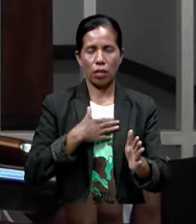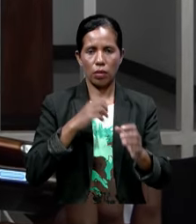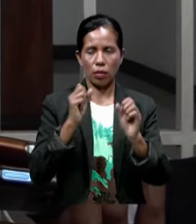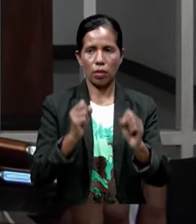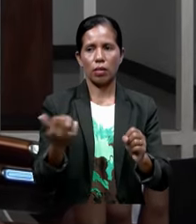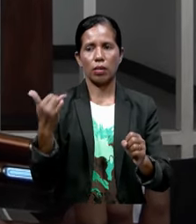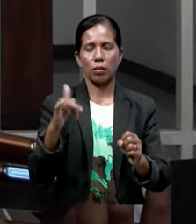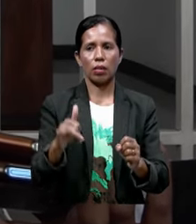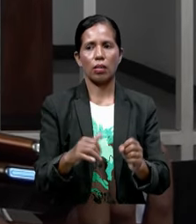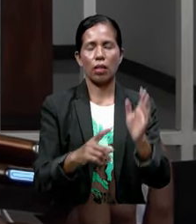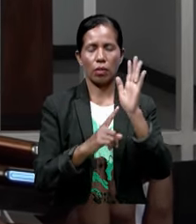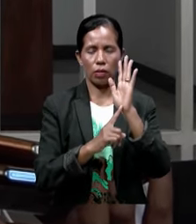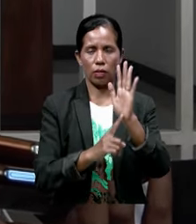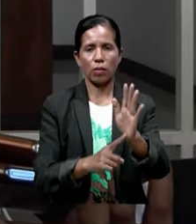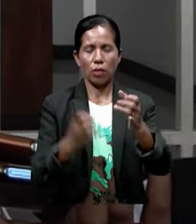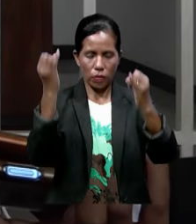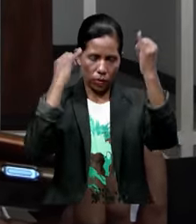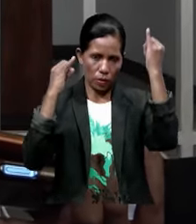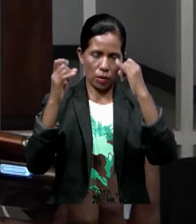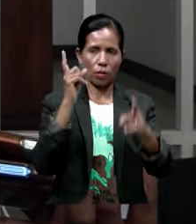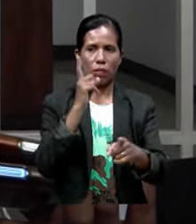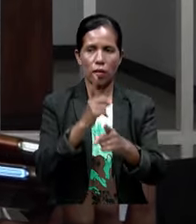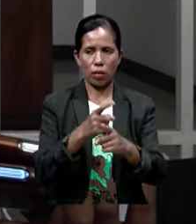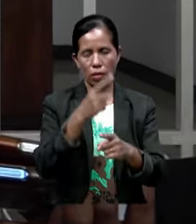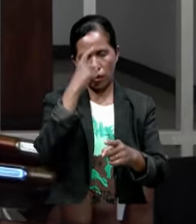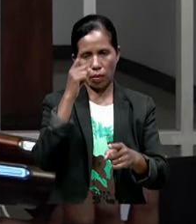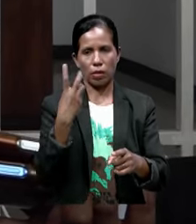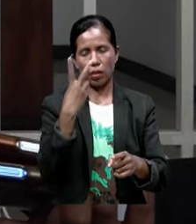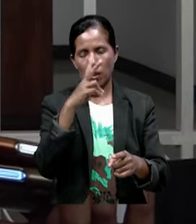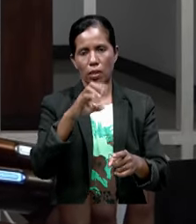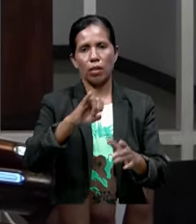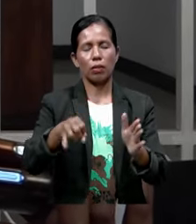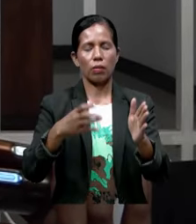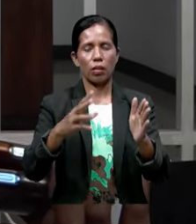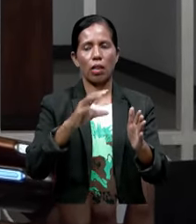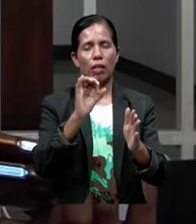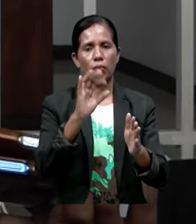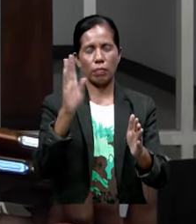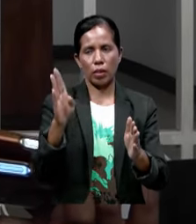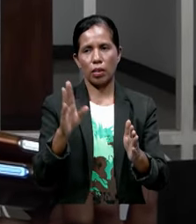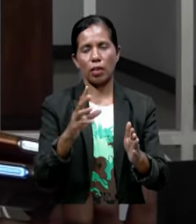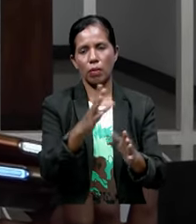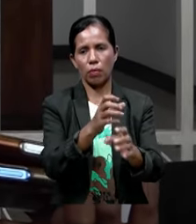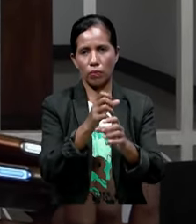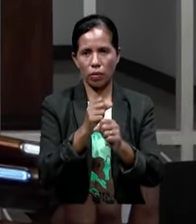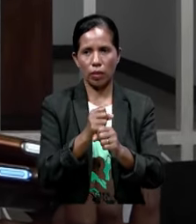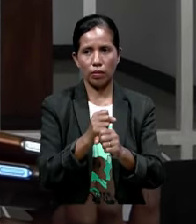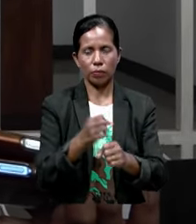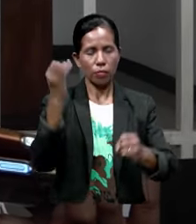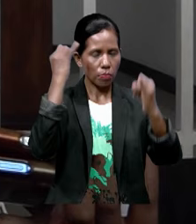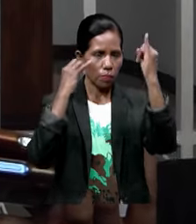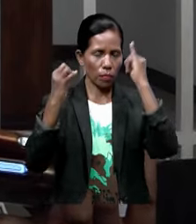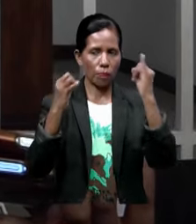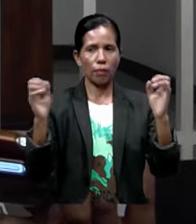si rese aktualiza informasau aktual tambah de vez en quando ia jornal ia media balmos e me foti informação sobre